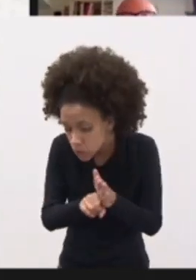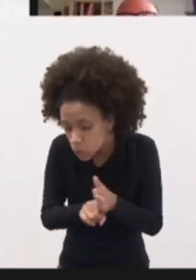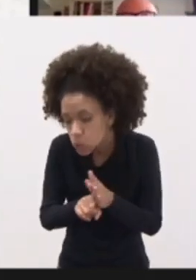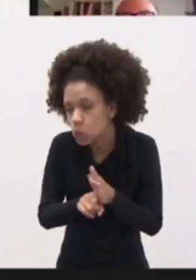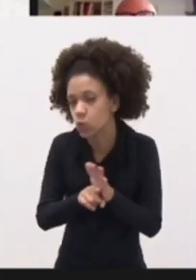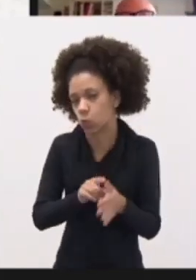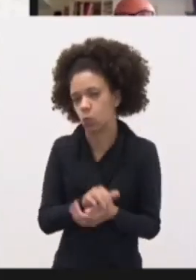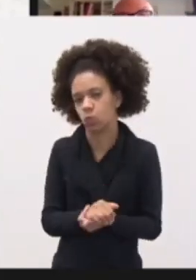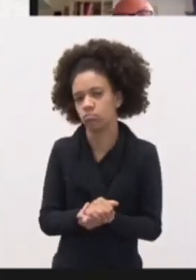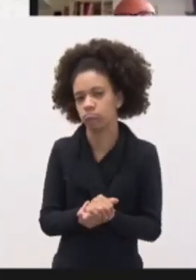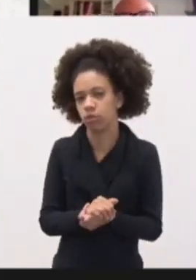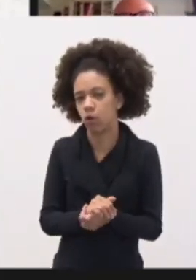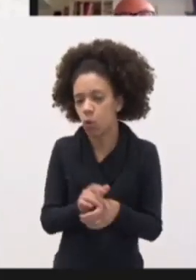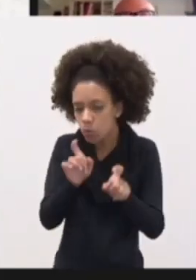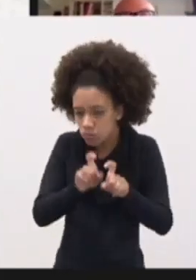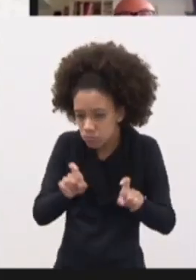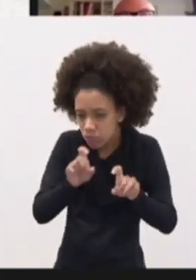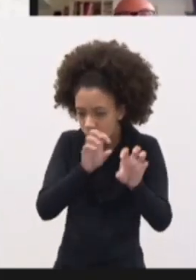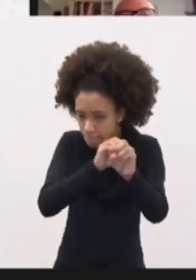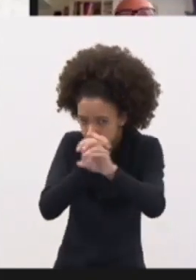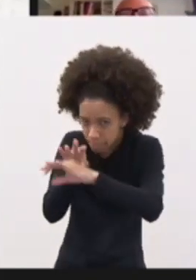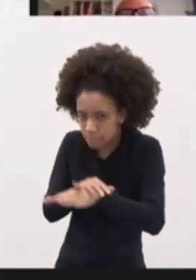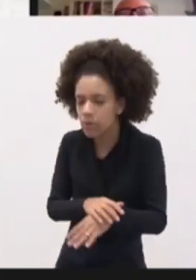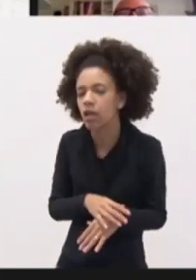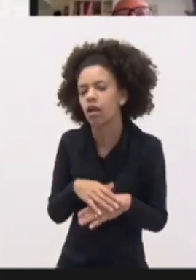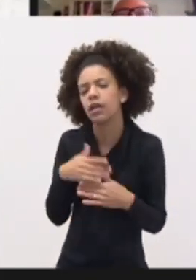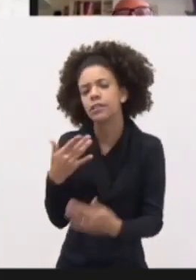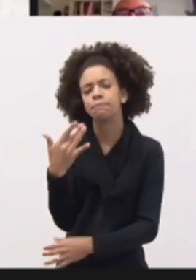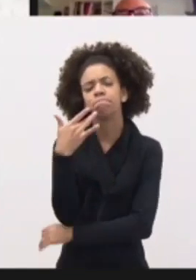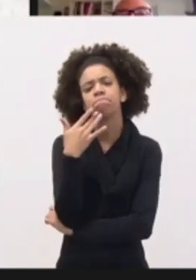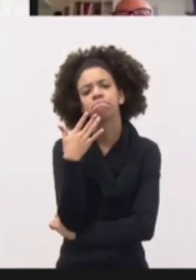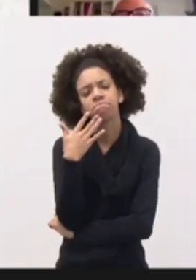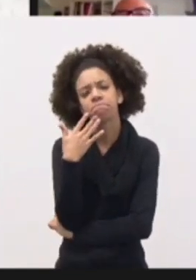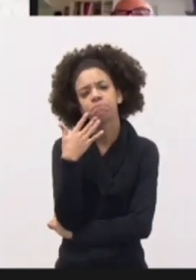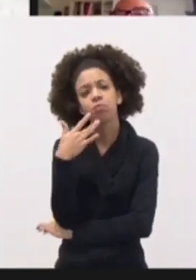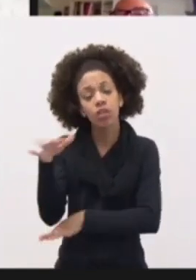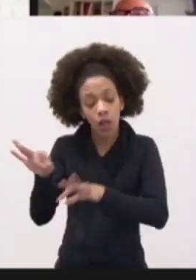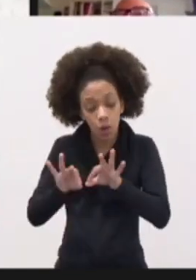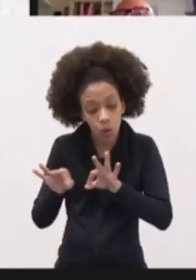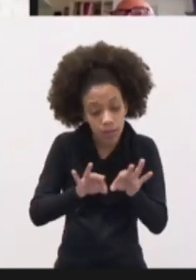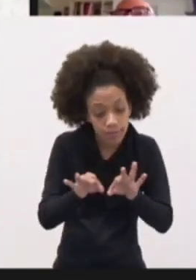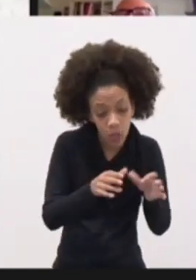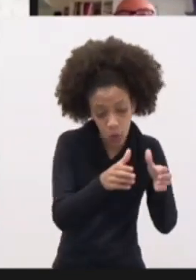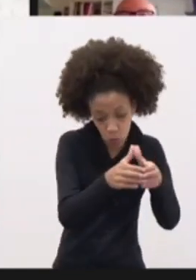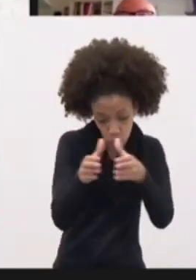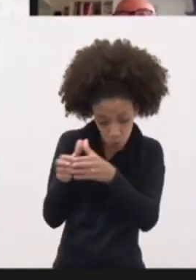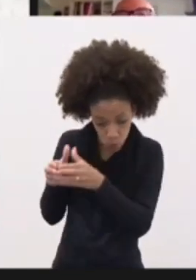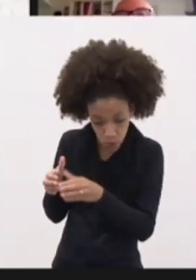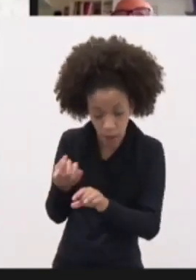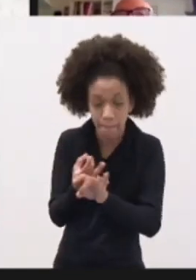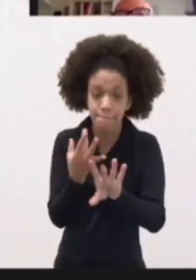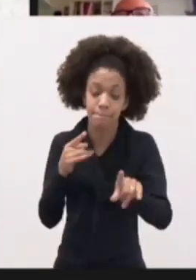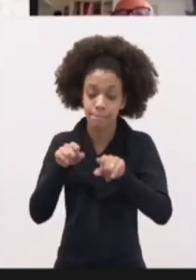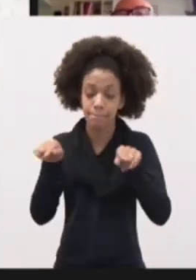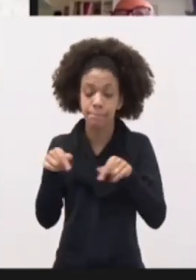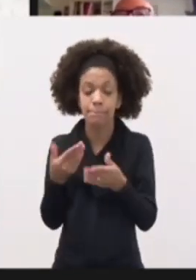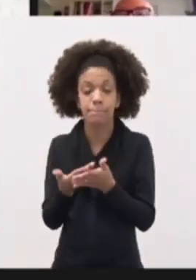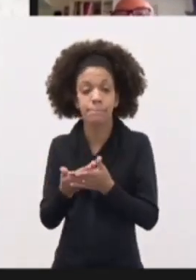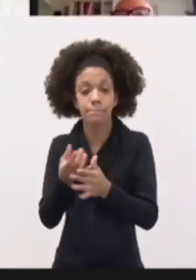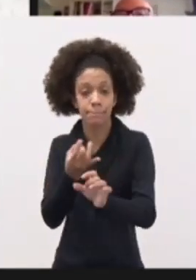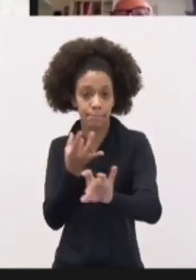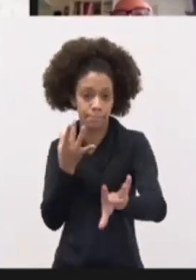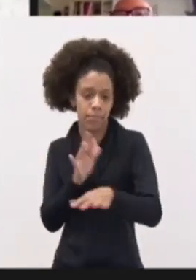educacional digital, os REDs que eu tinha comentado, né? E organizou esses grupos em salas virtuais,